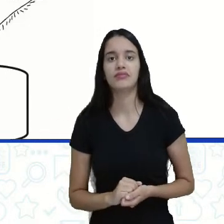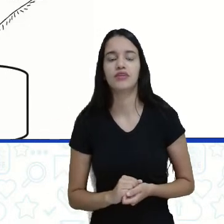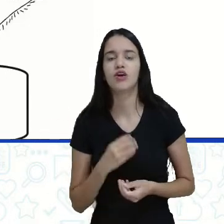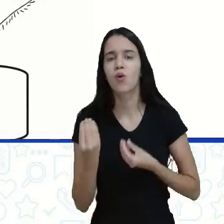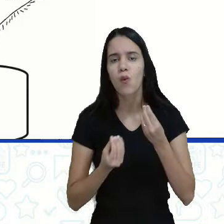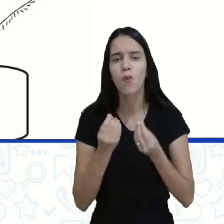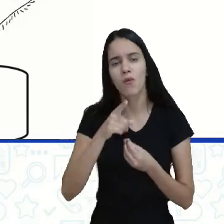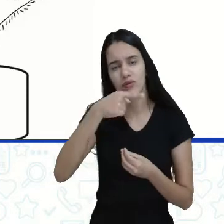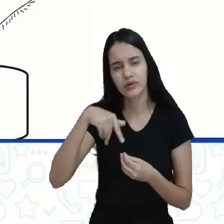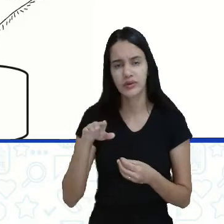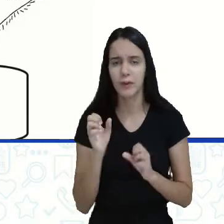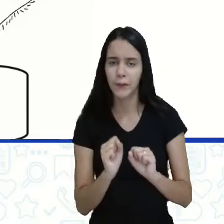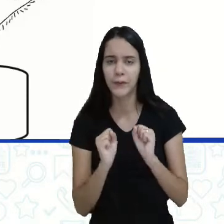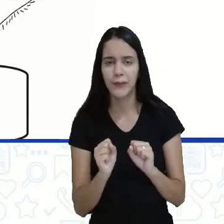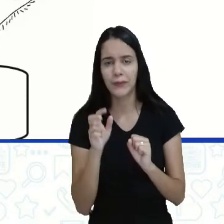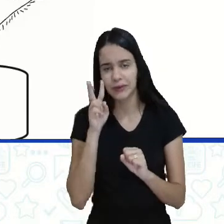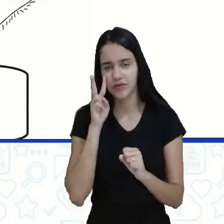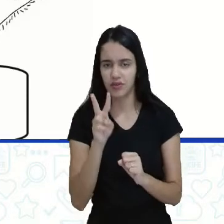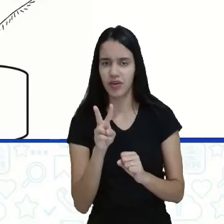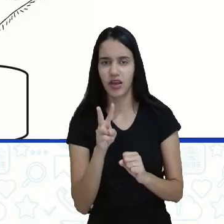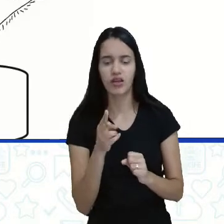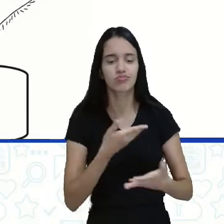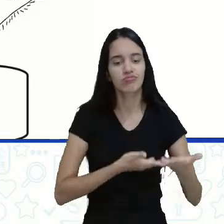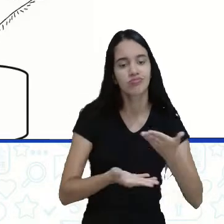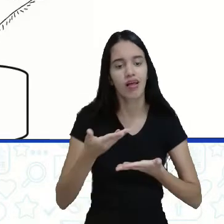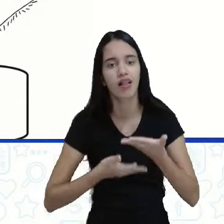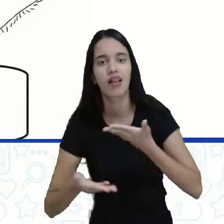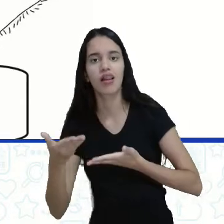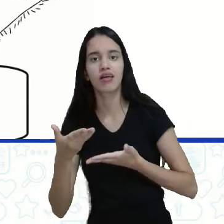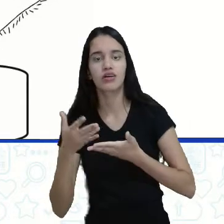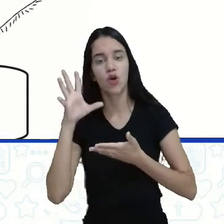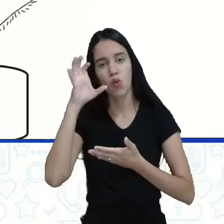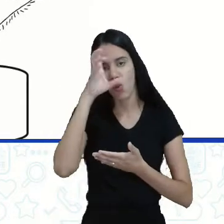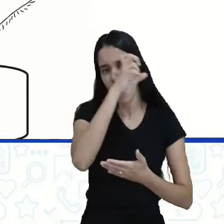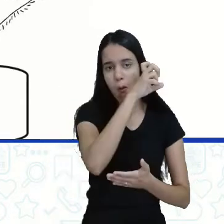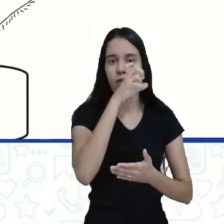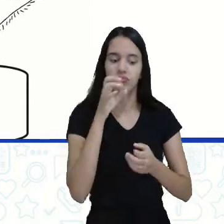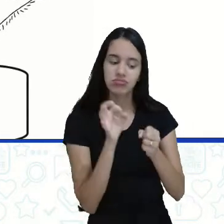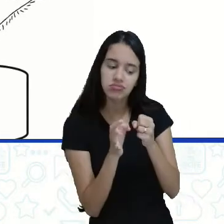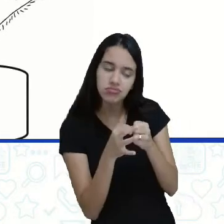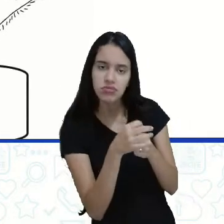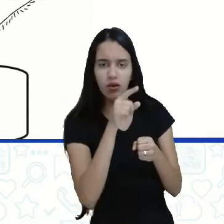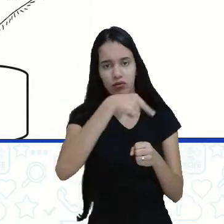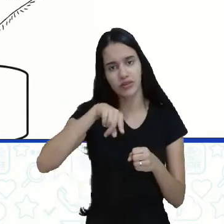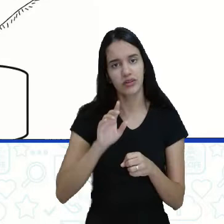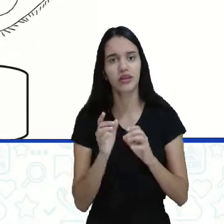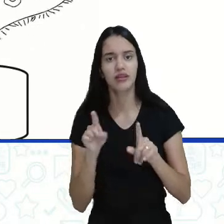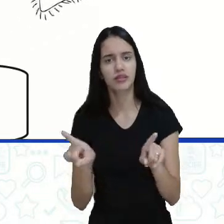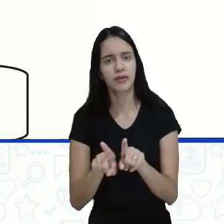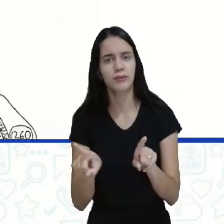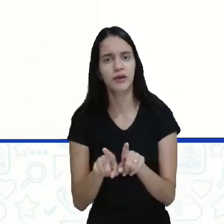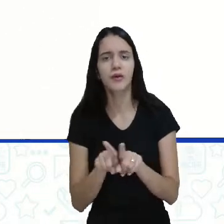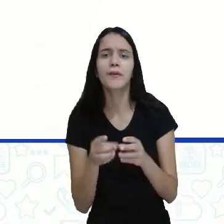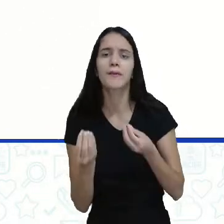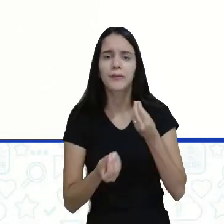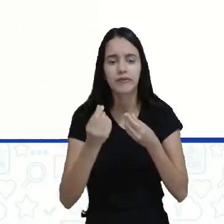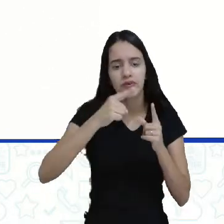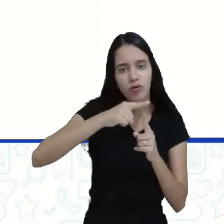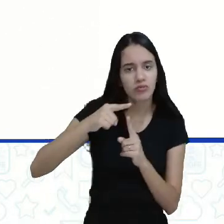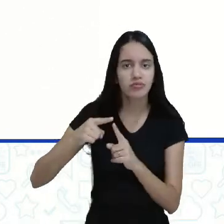Como você pode ver, o número de cromossomos não está relacionado com a complexidade do organismo. E você também pode ver como as espécies